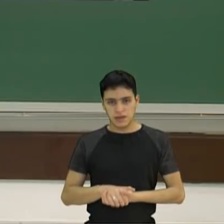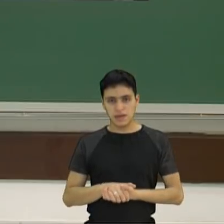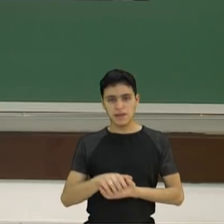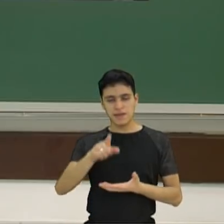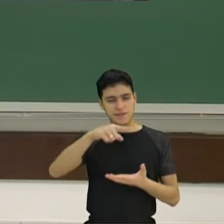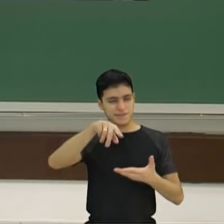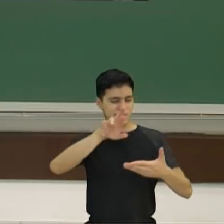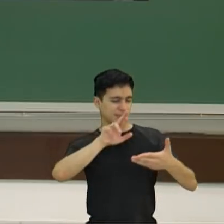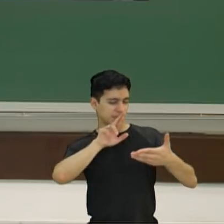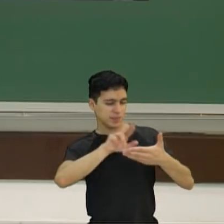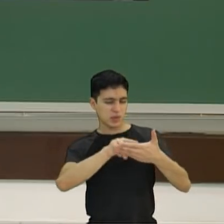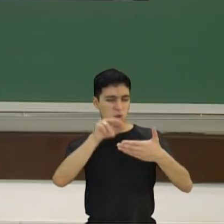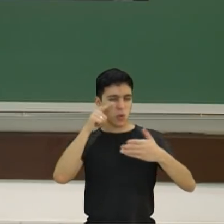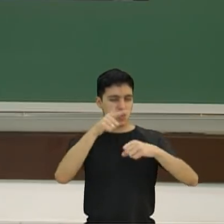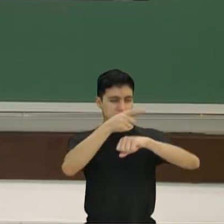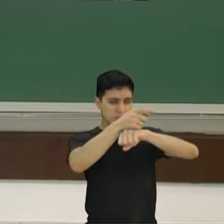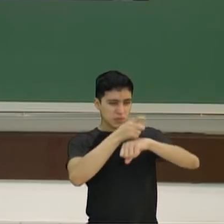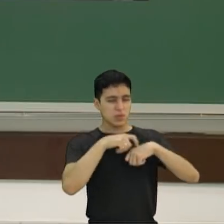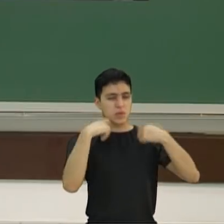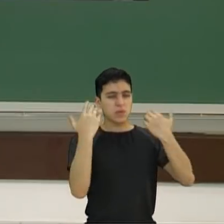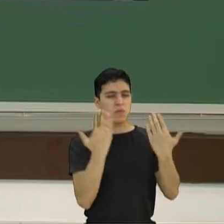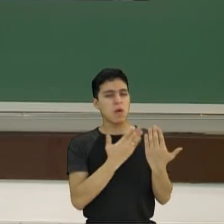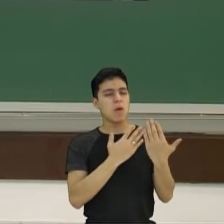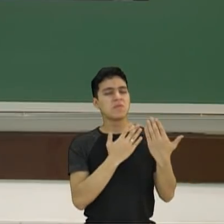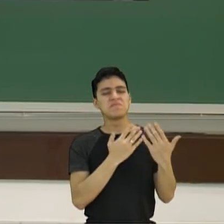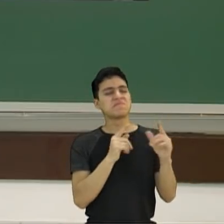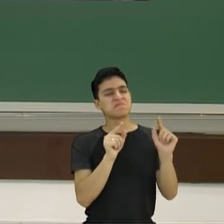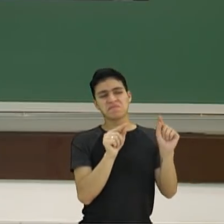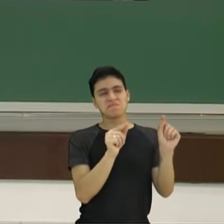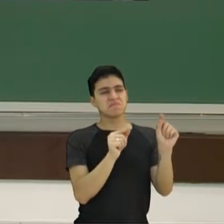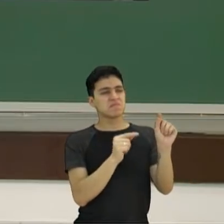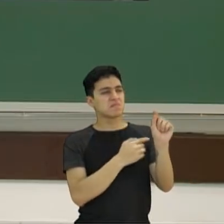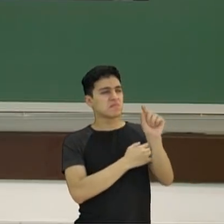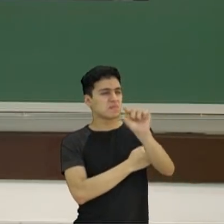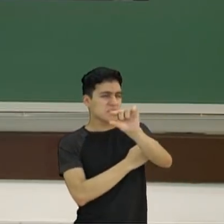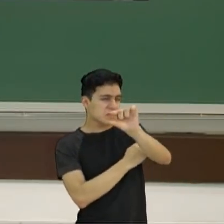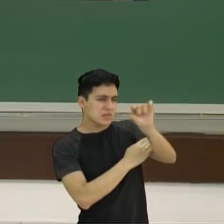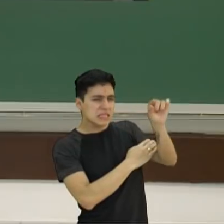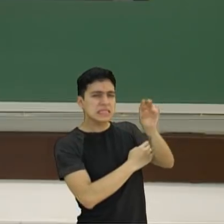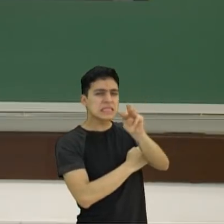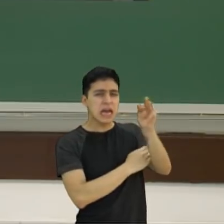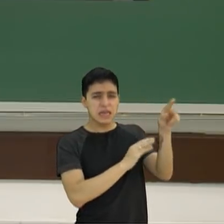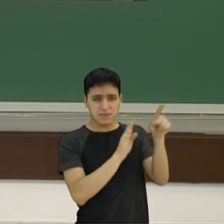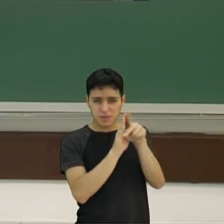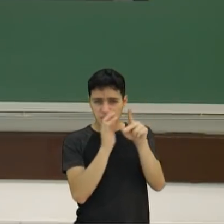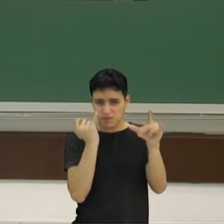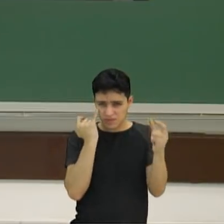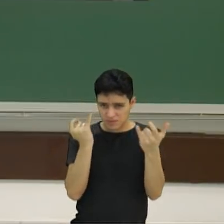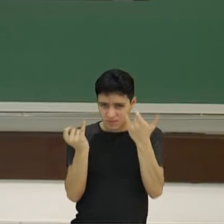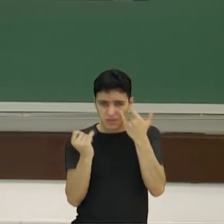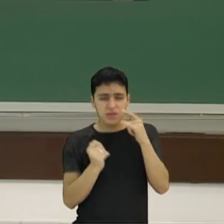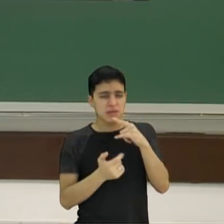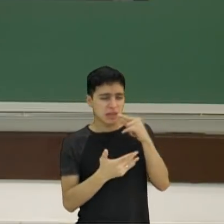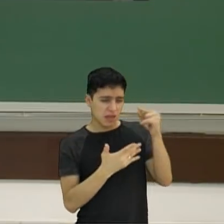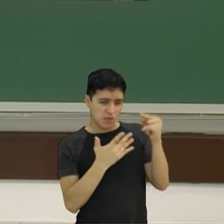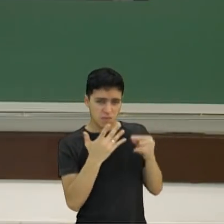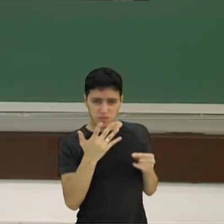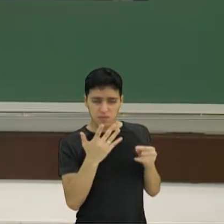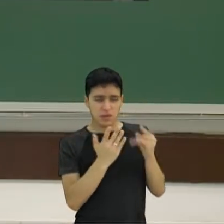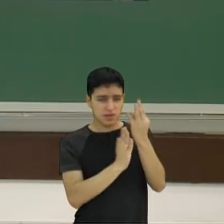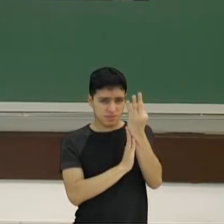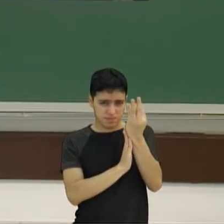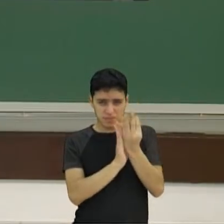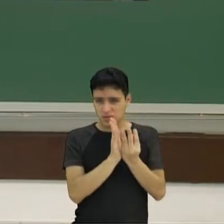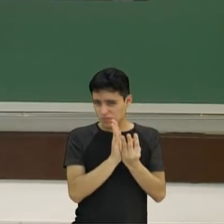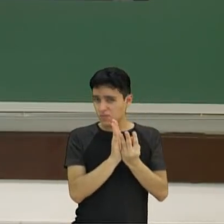responder, eu consigo identificar o suporte da notícia e comprovar essa sua resposta, tem elementos aqui textuais que mostram, né? Eu vou adiantar já